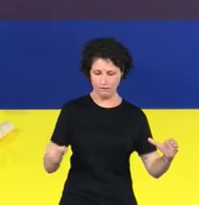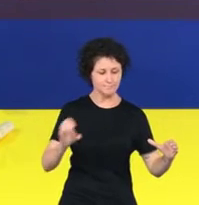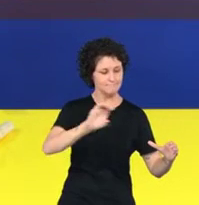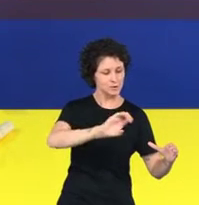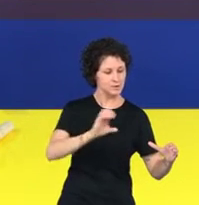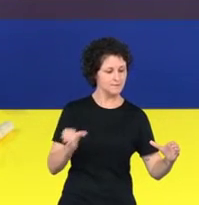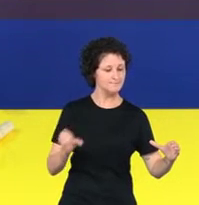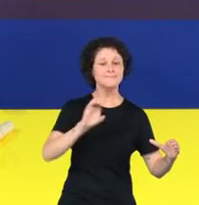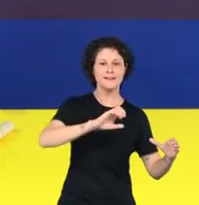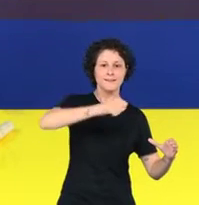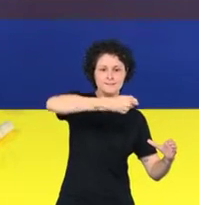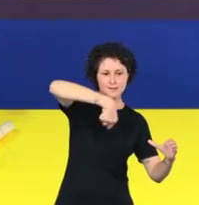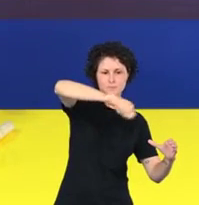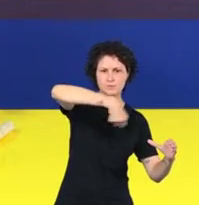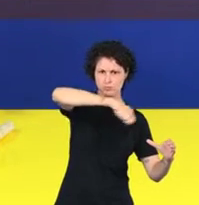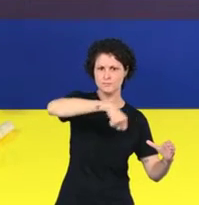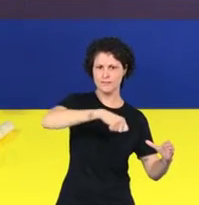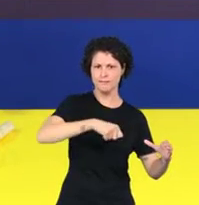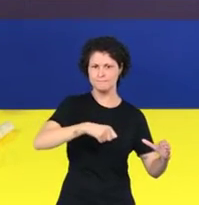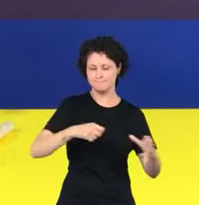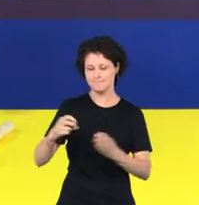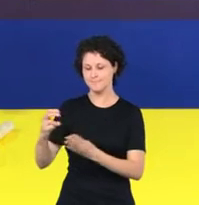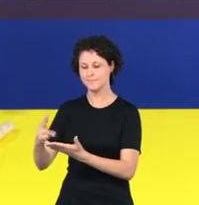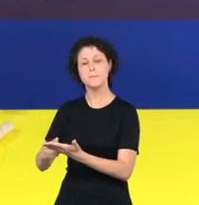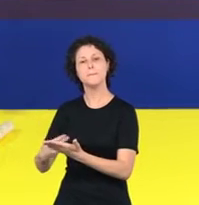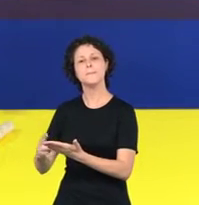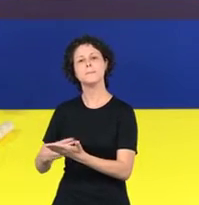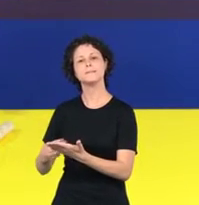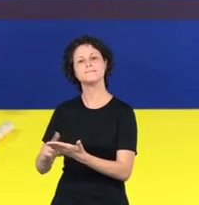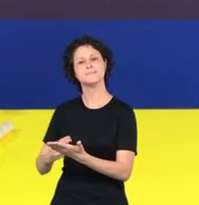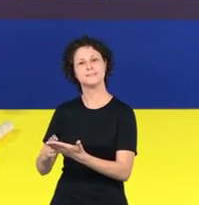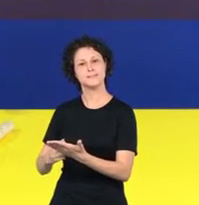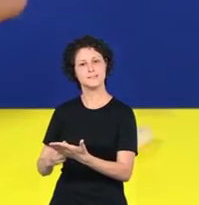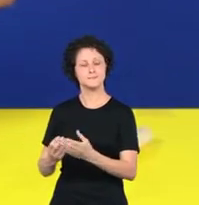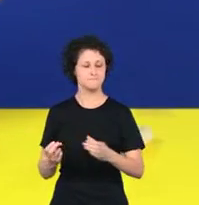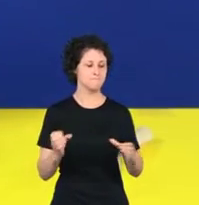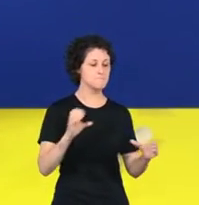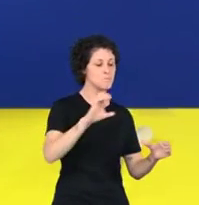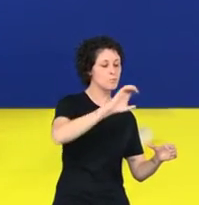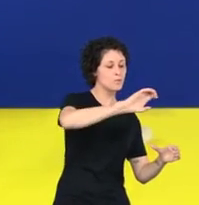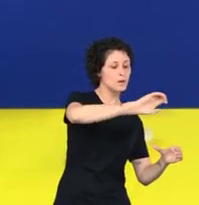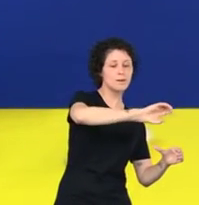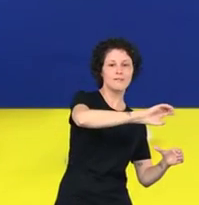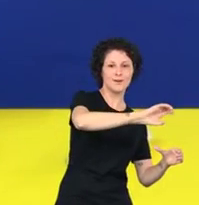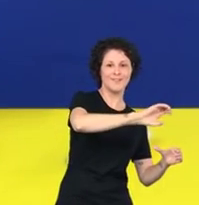dentro. Agora é hora de misturar a margarina. Vamos lá?